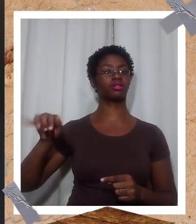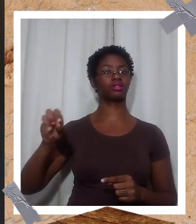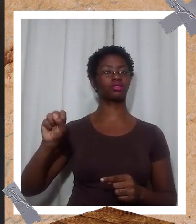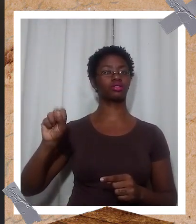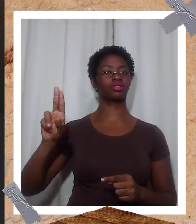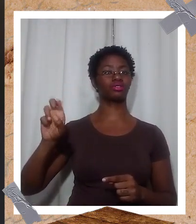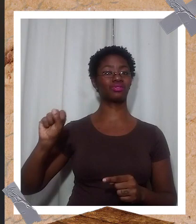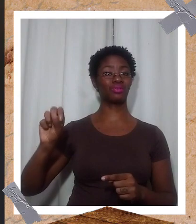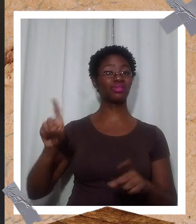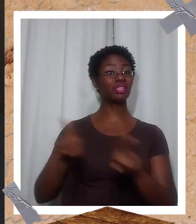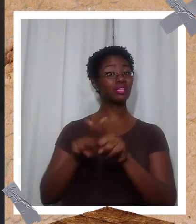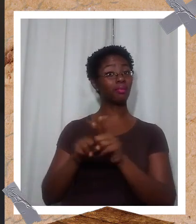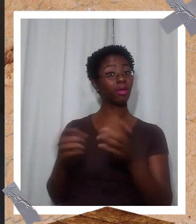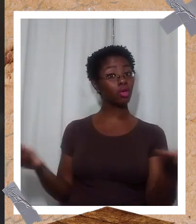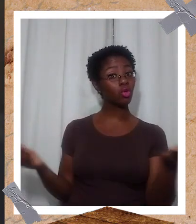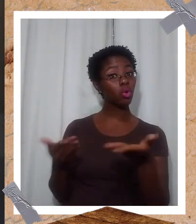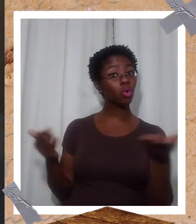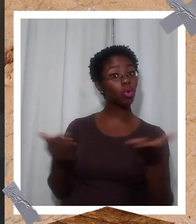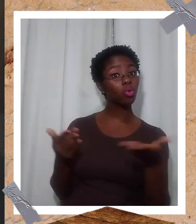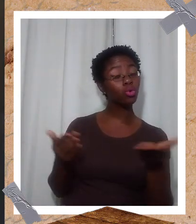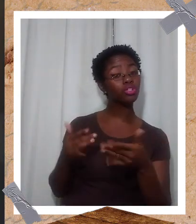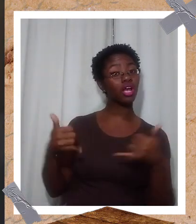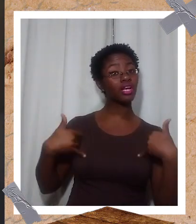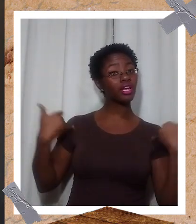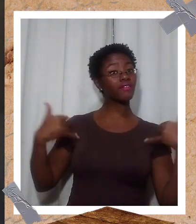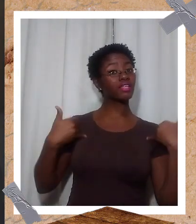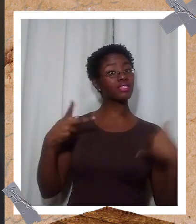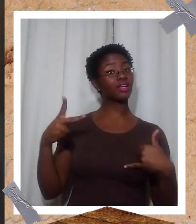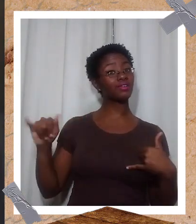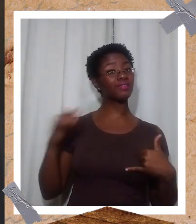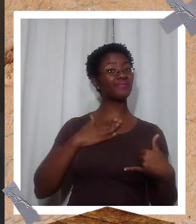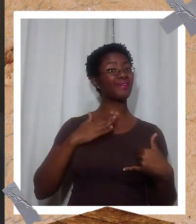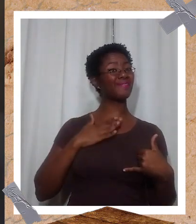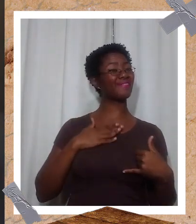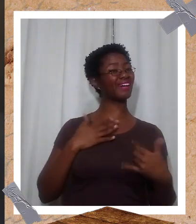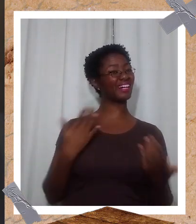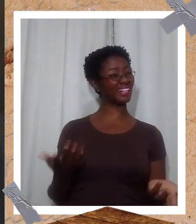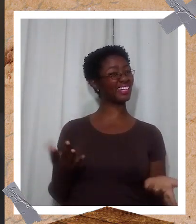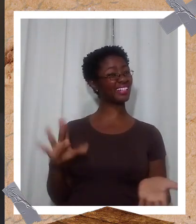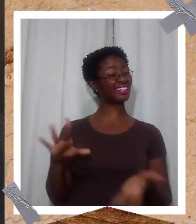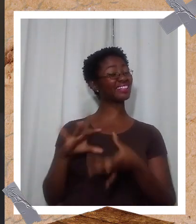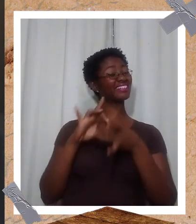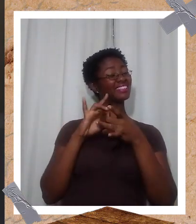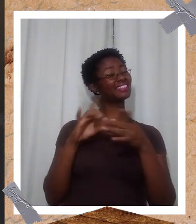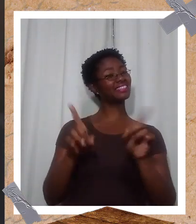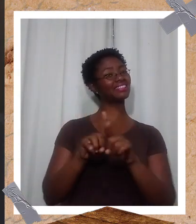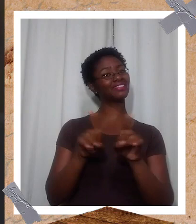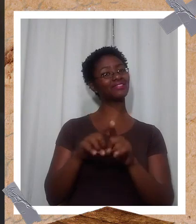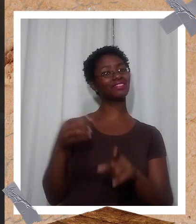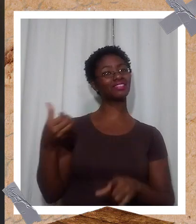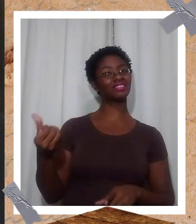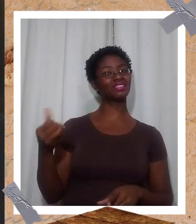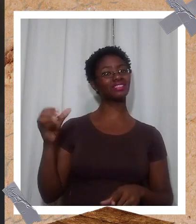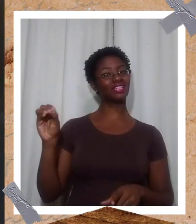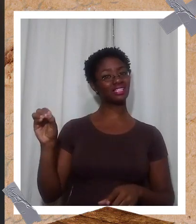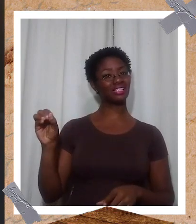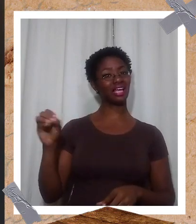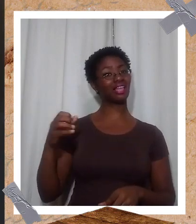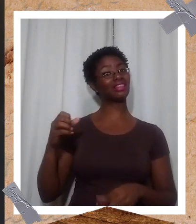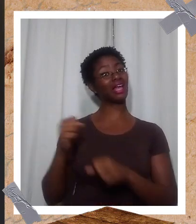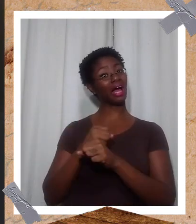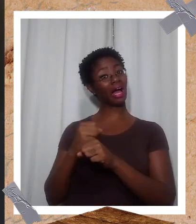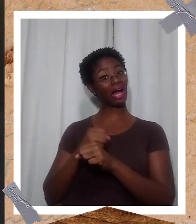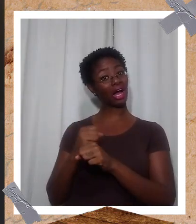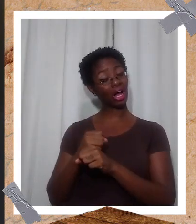completa 60 anos, né? Então tem toda uma conexão também com os 60 anos da publicação